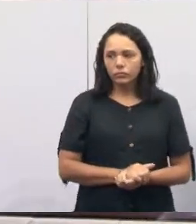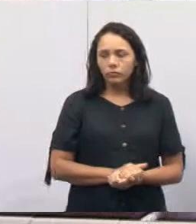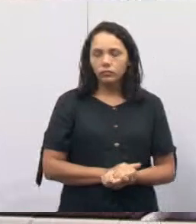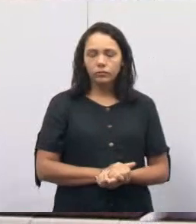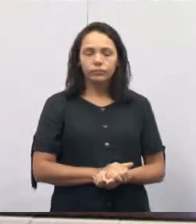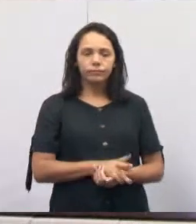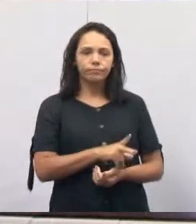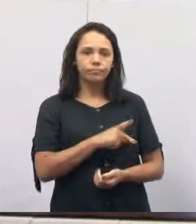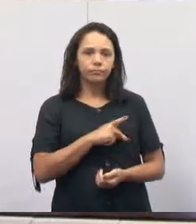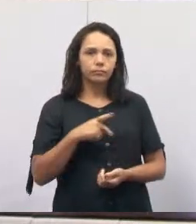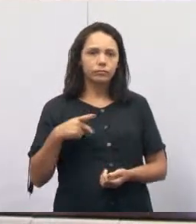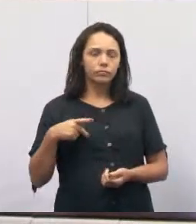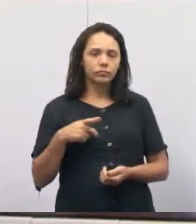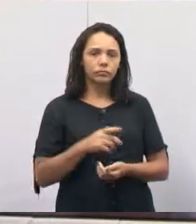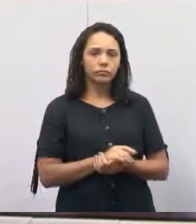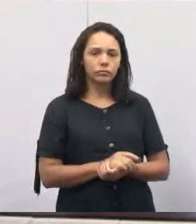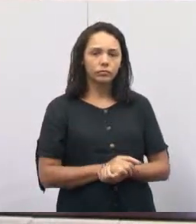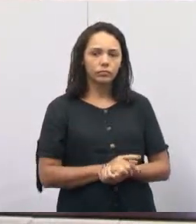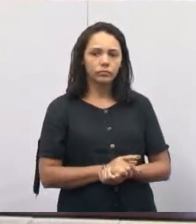Presidente,